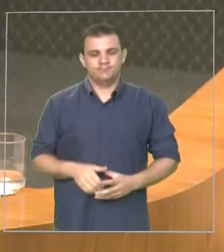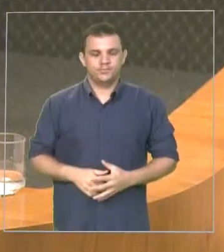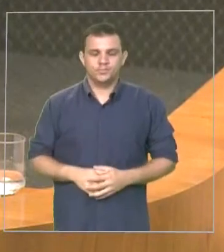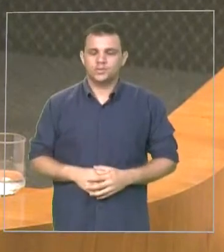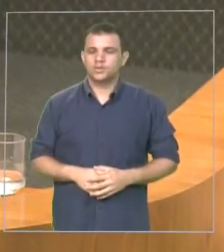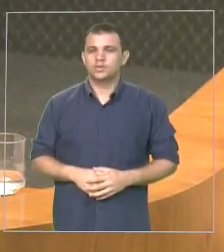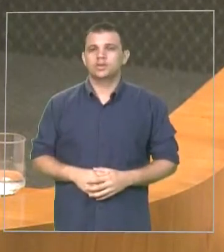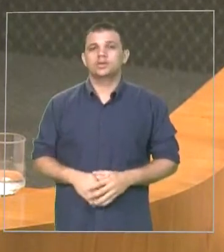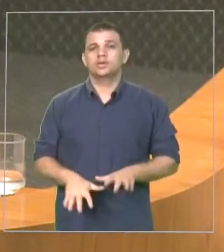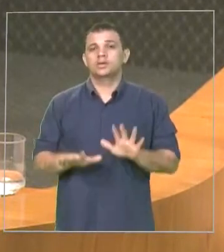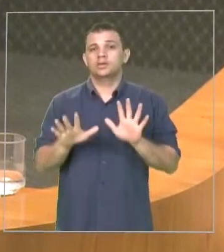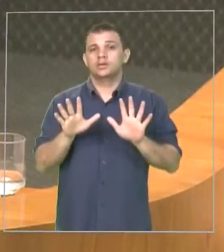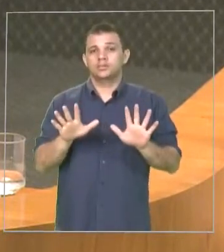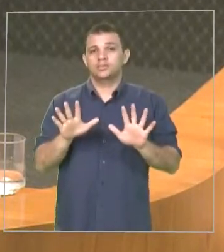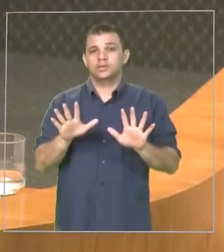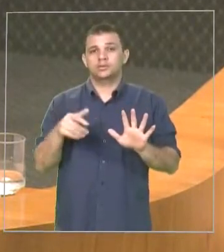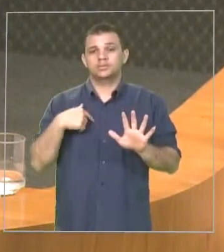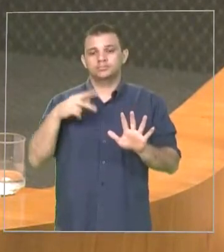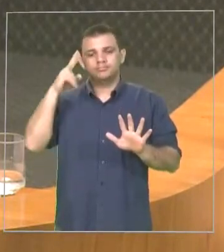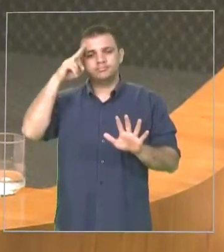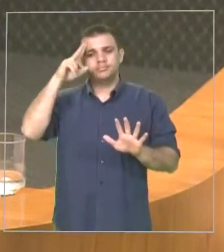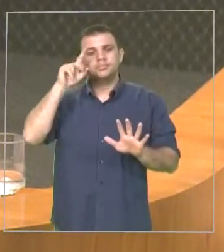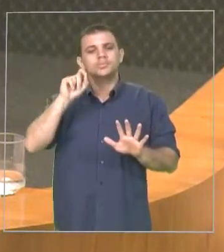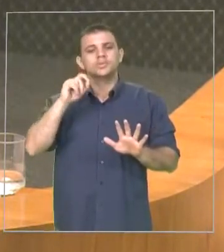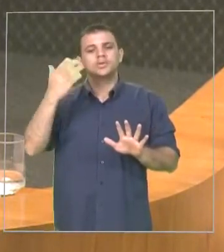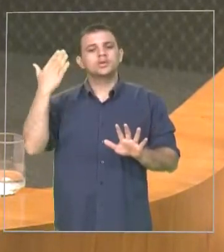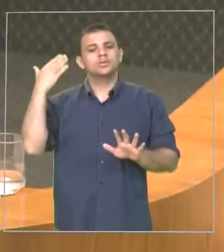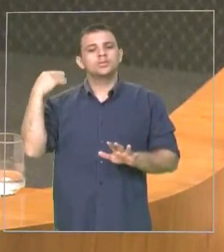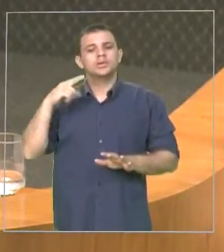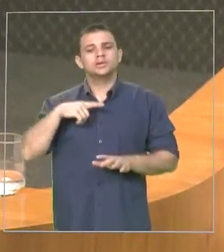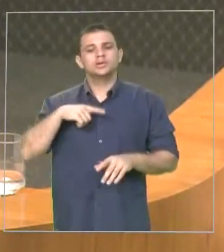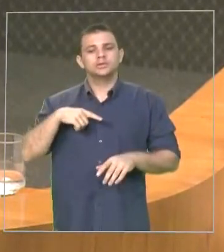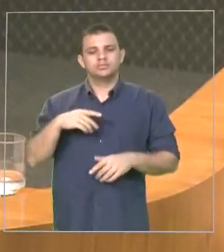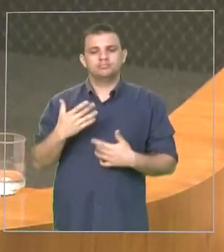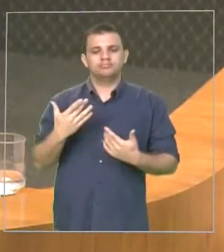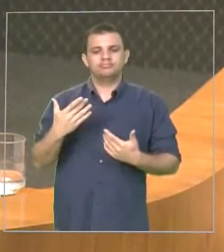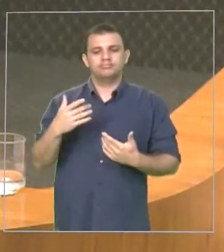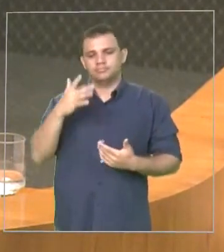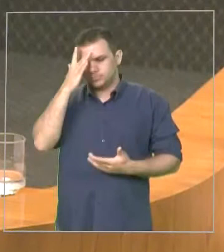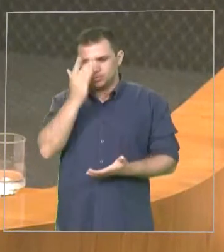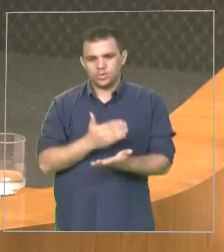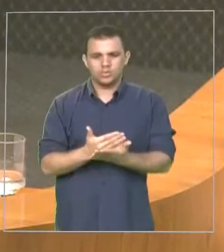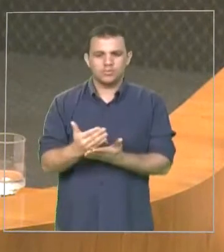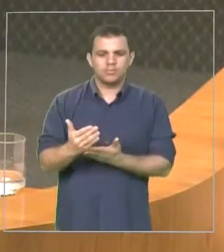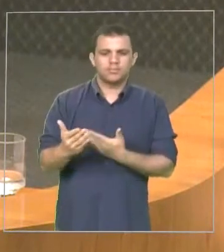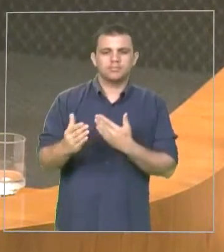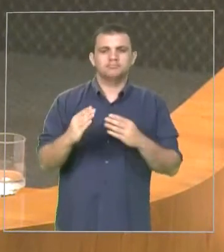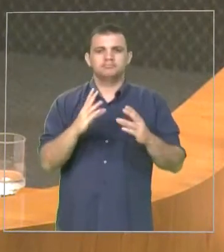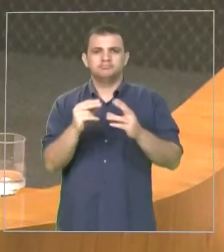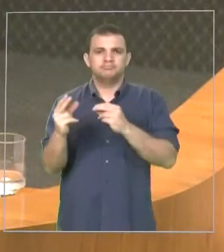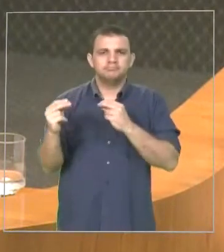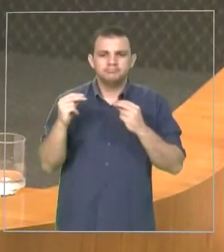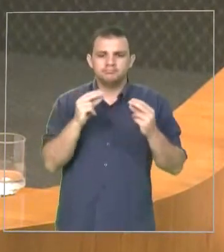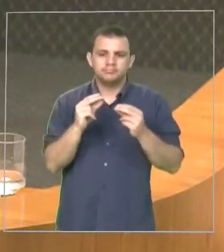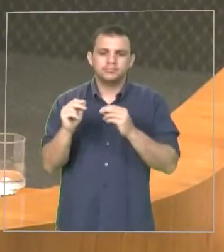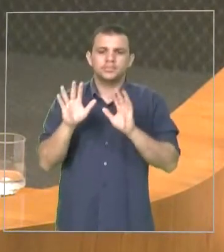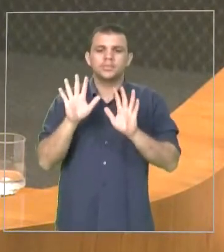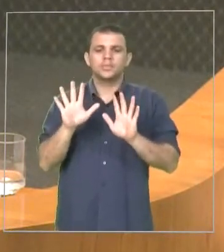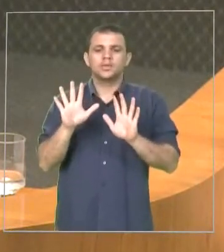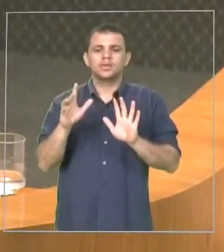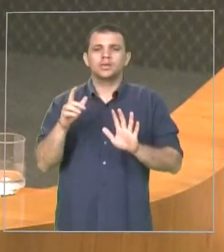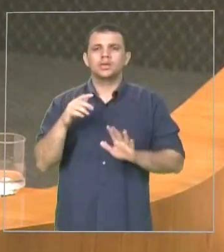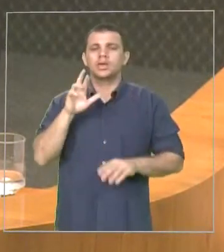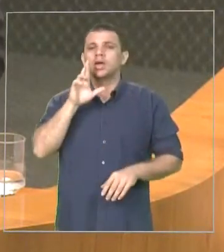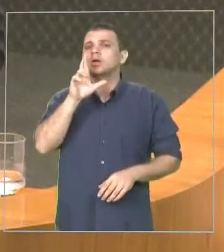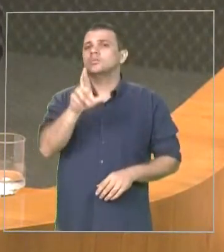Mas quero lembrar aqui do que, à época, quando foi especulado isso a primeira vez, a resposta que houve, inclusive